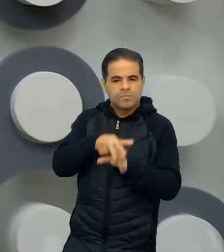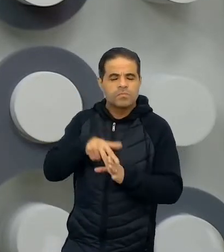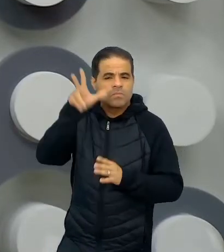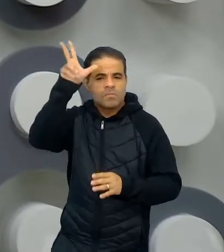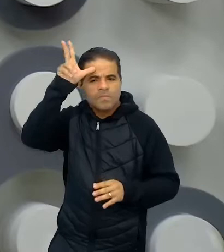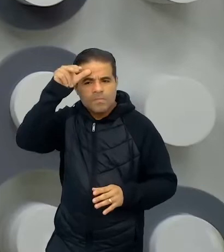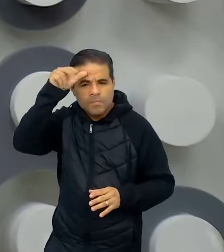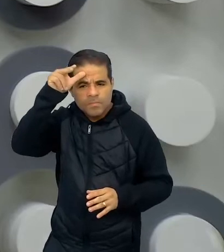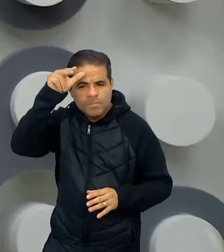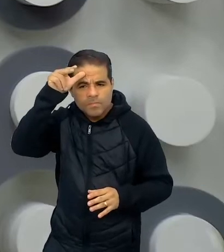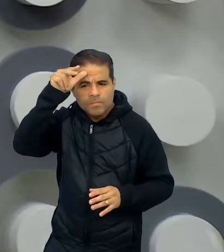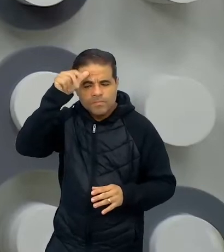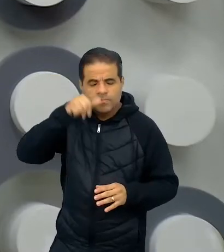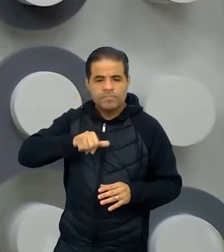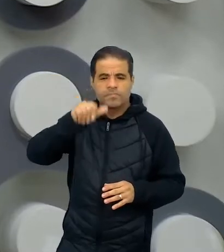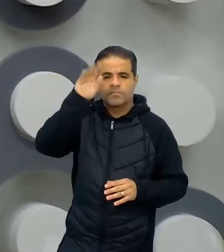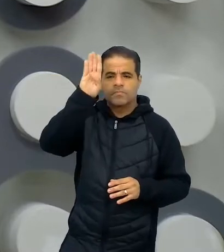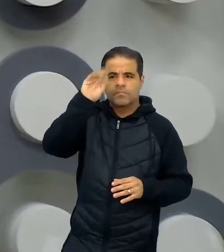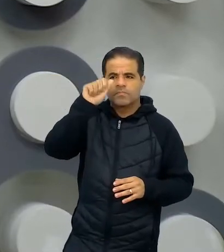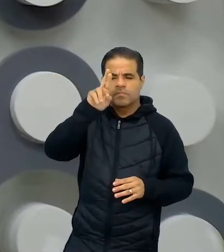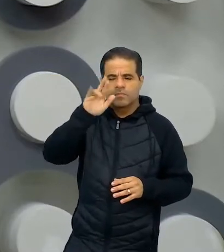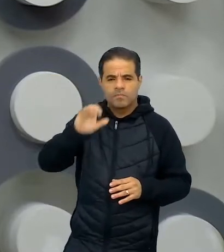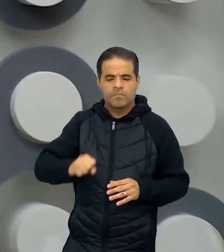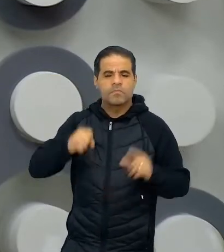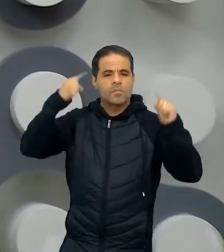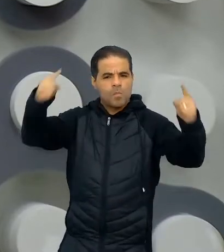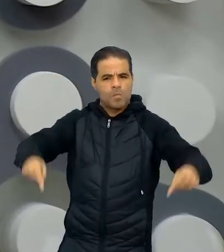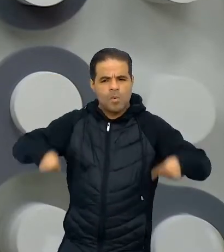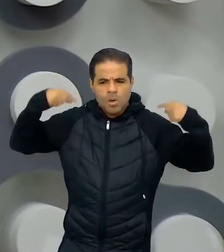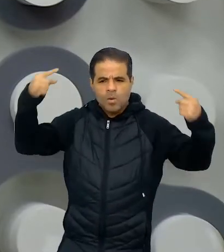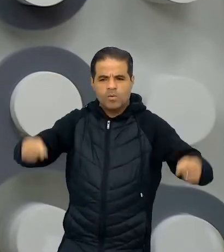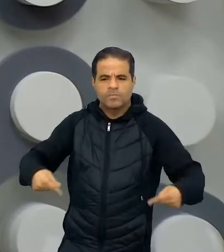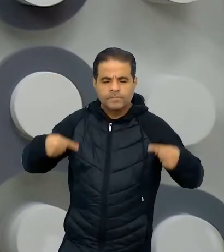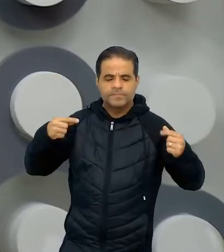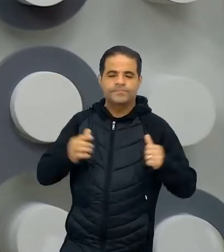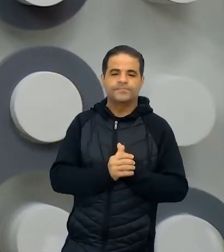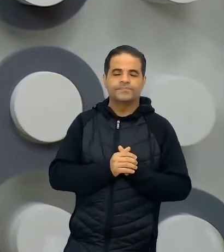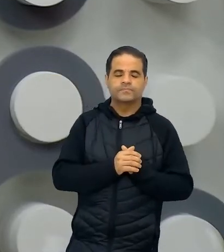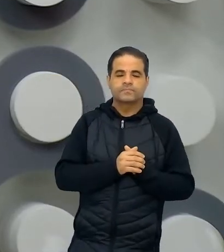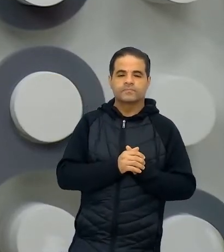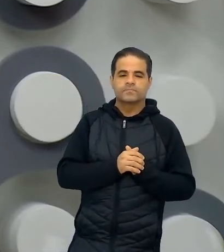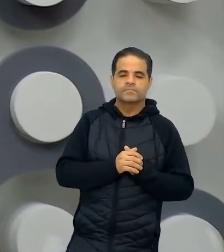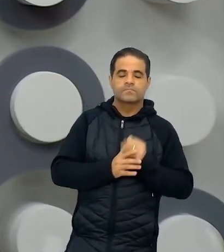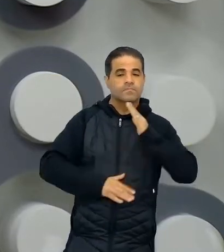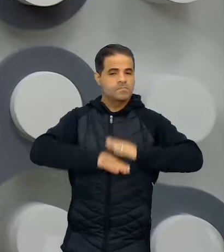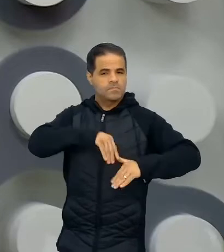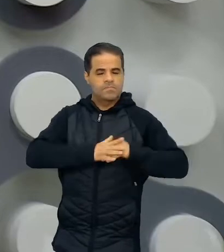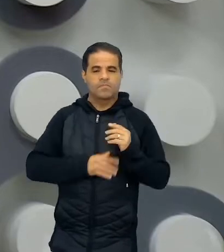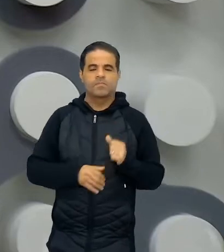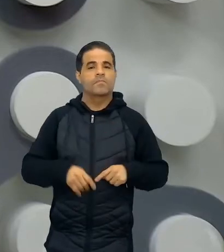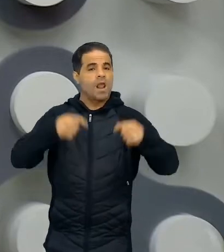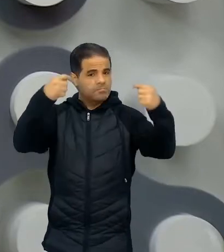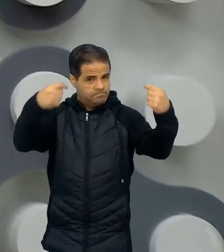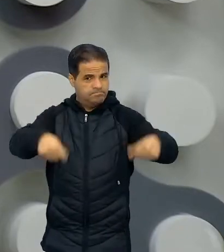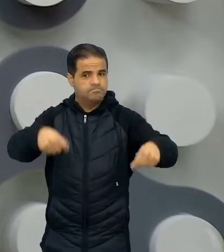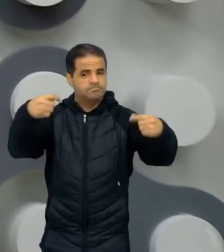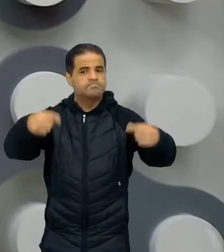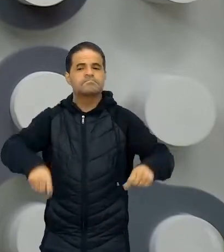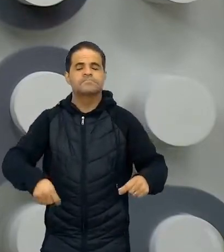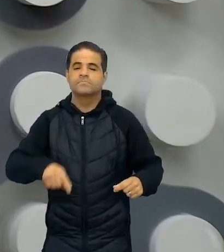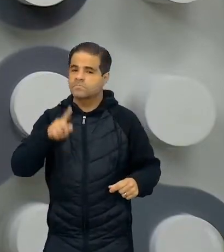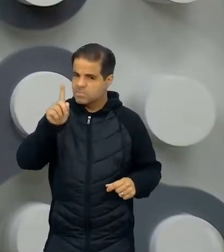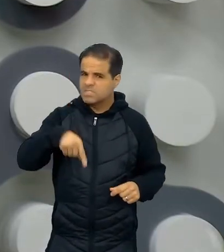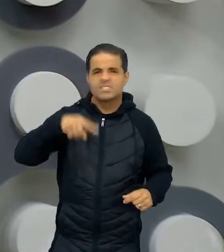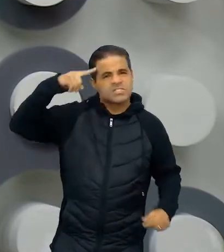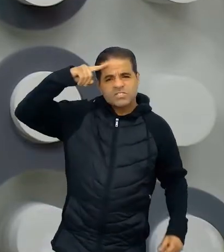certo? Barras e argolas. A execução é precisa. É